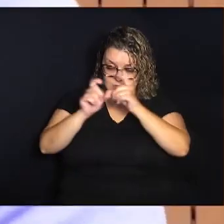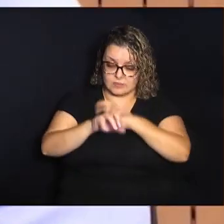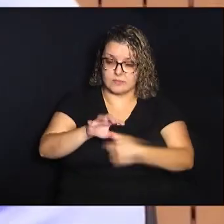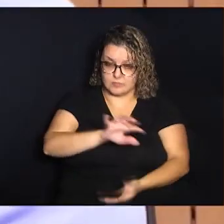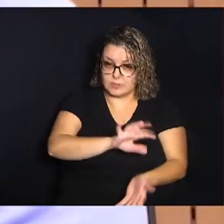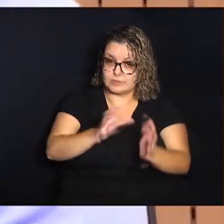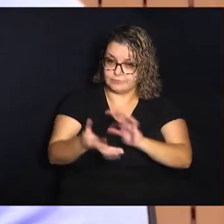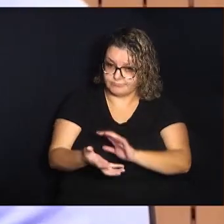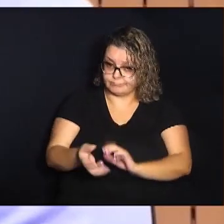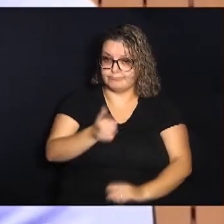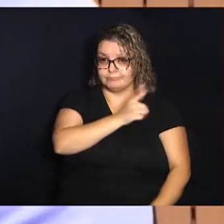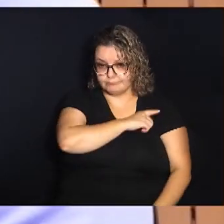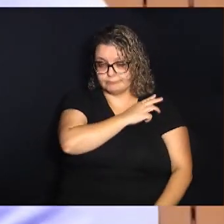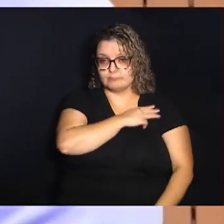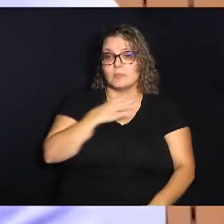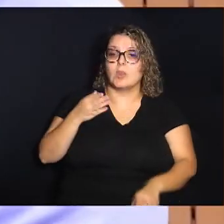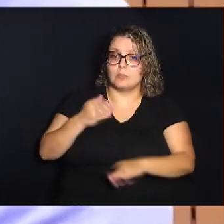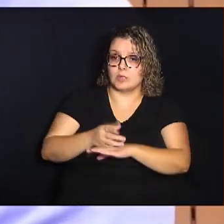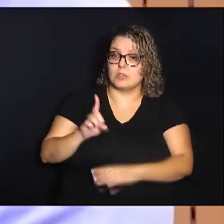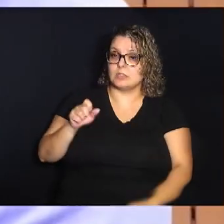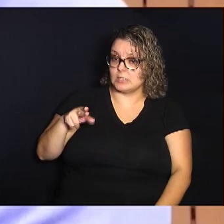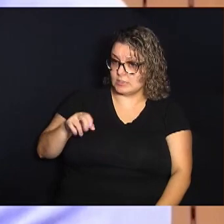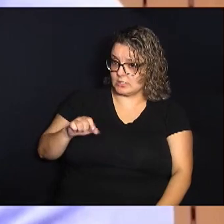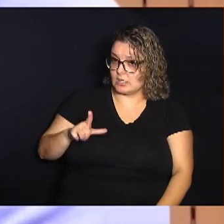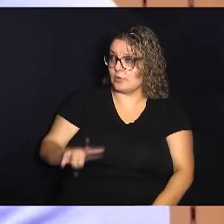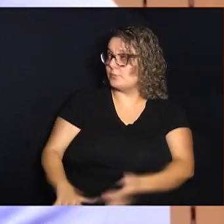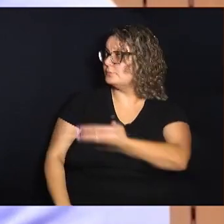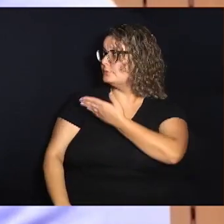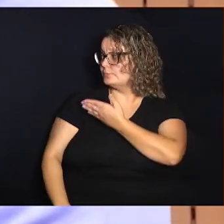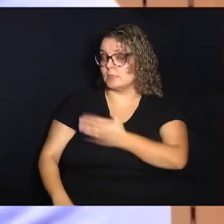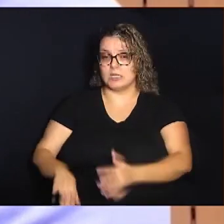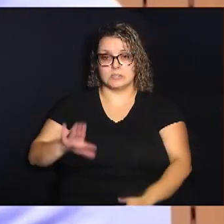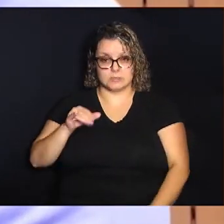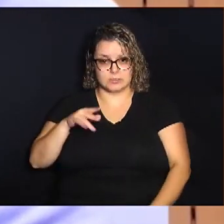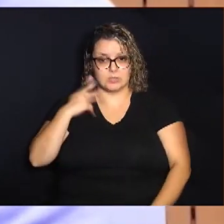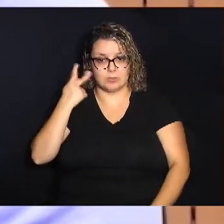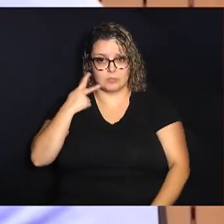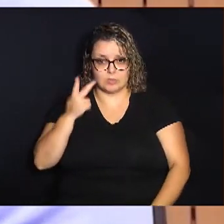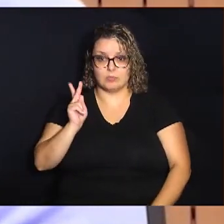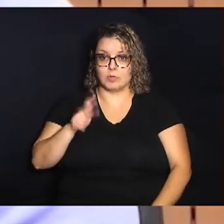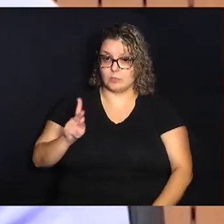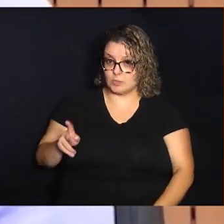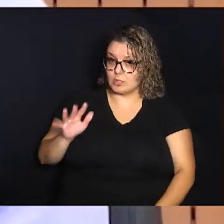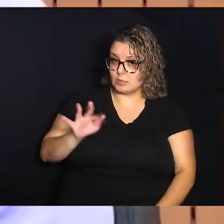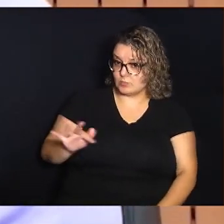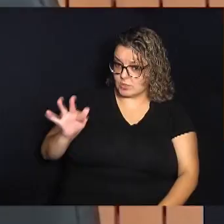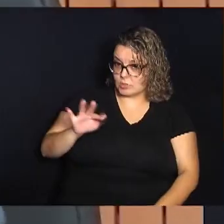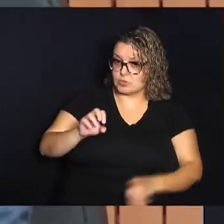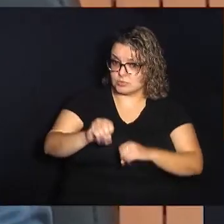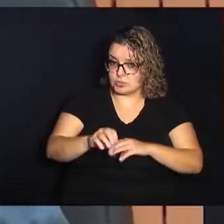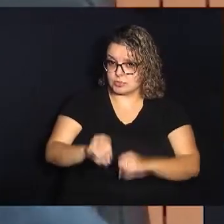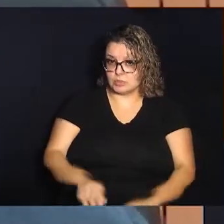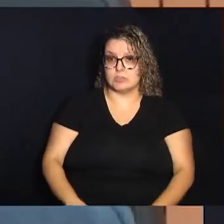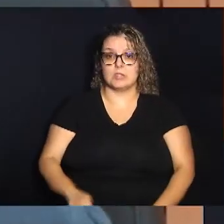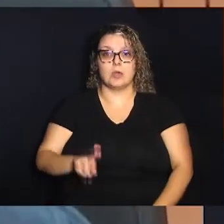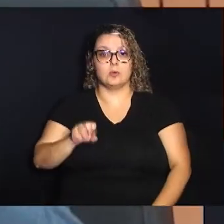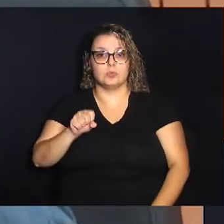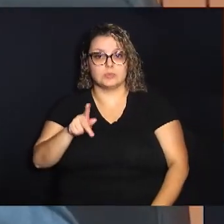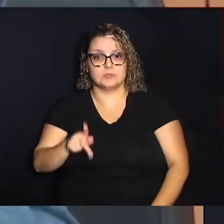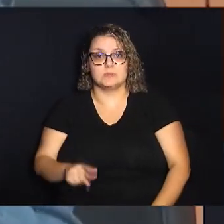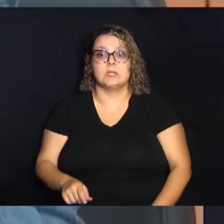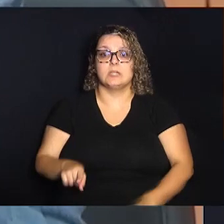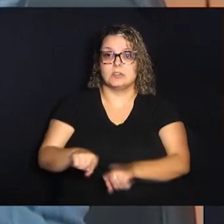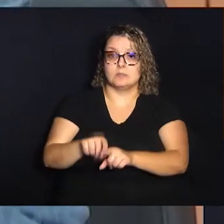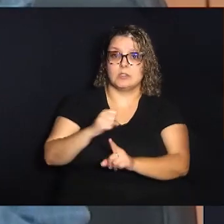né? Participaram do encontro Daniel Cara, cientista político e professor da Faculdade de Educação da USP, e a